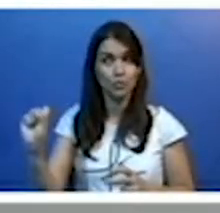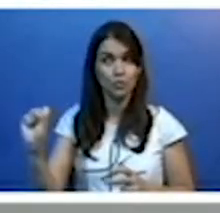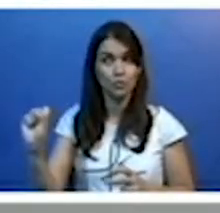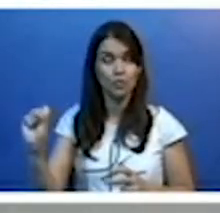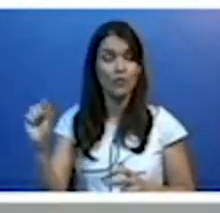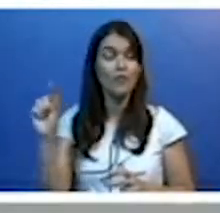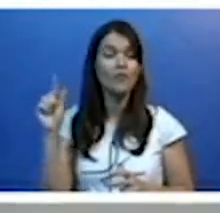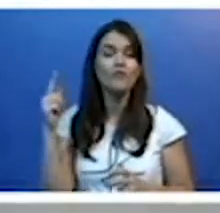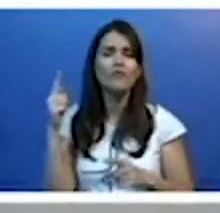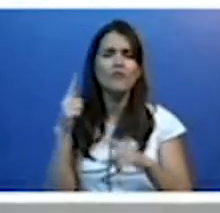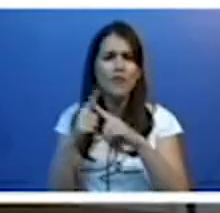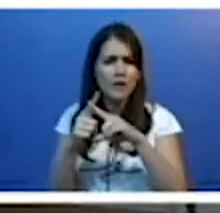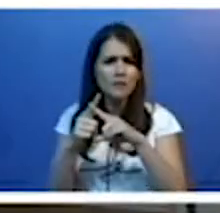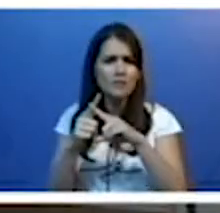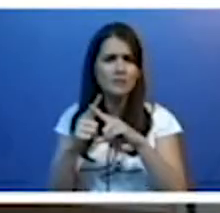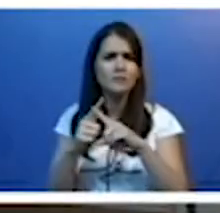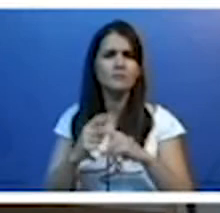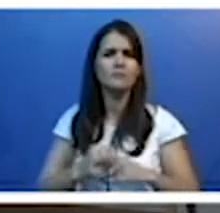vezes